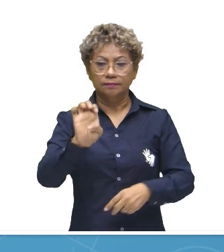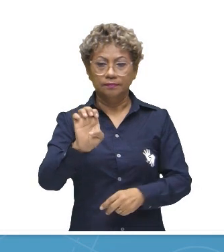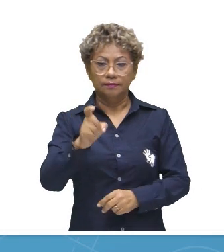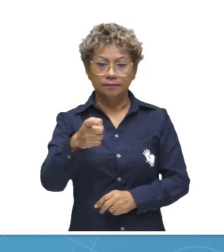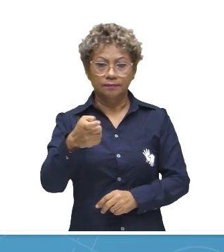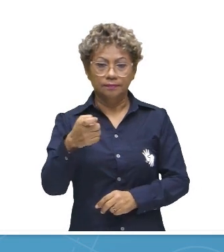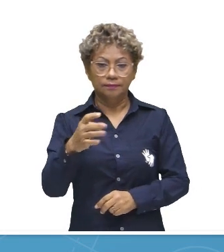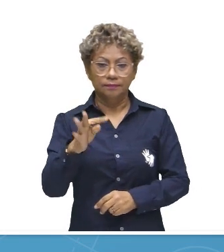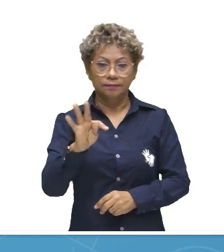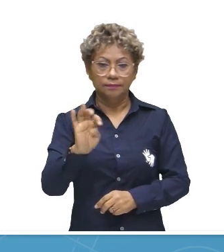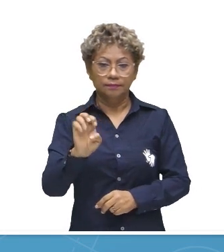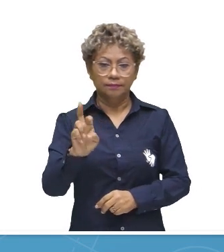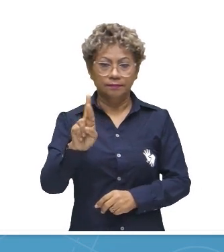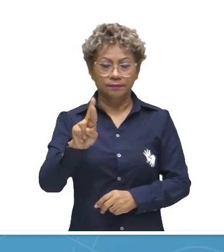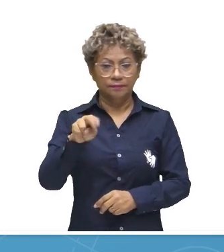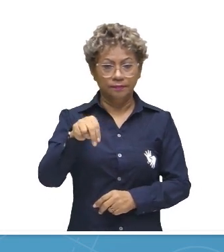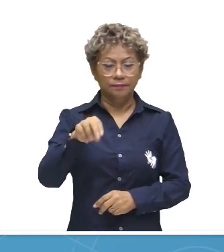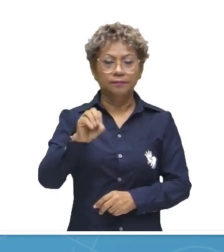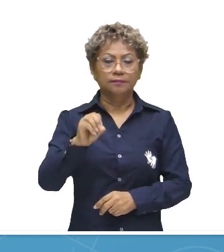Então,